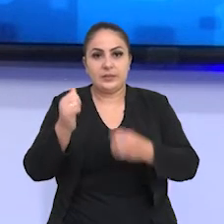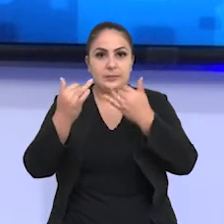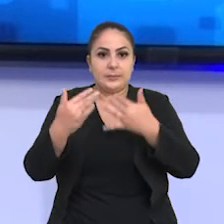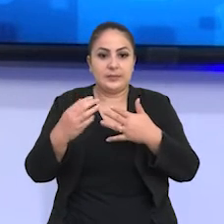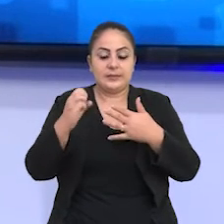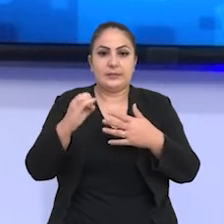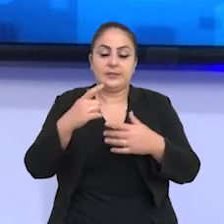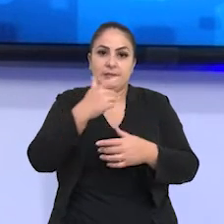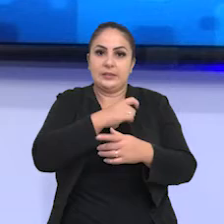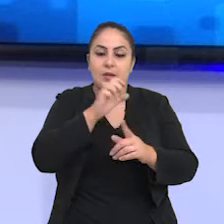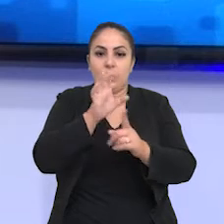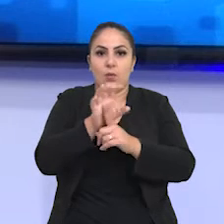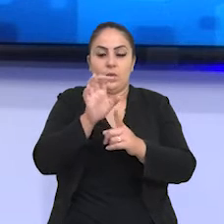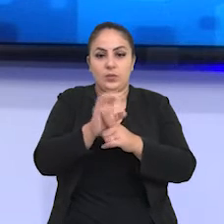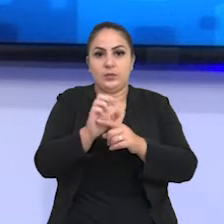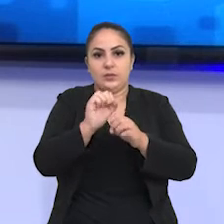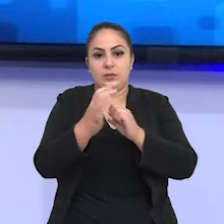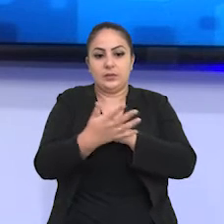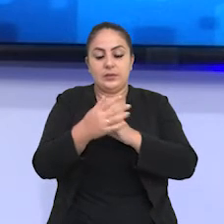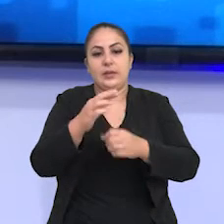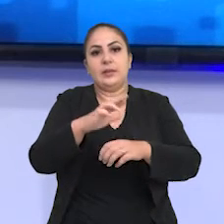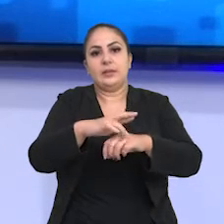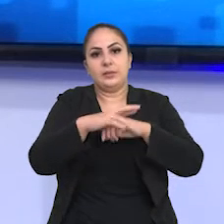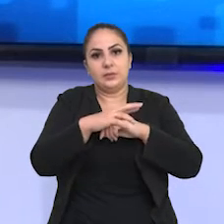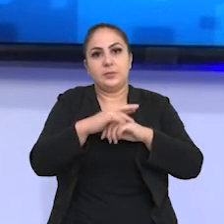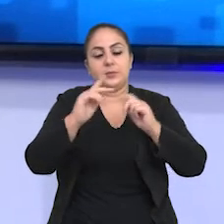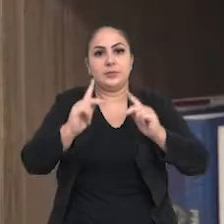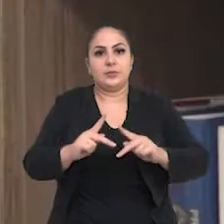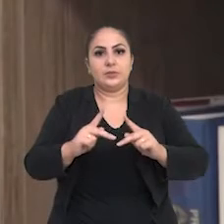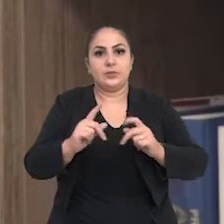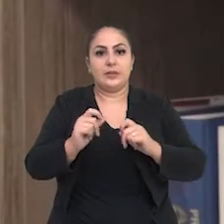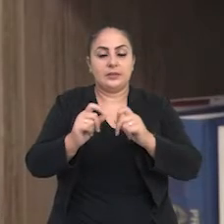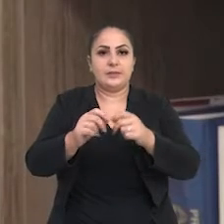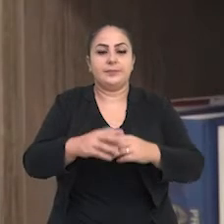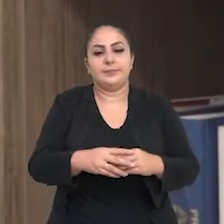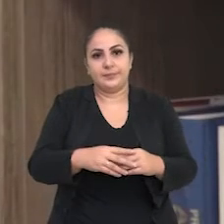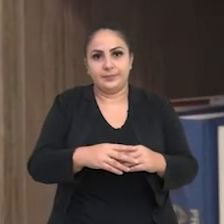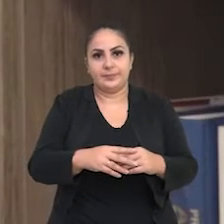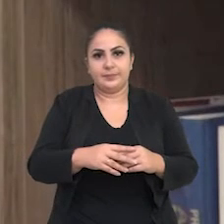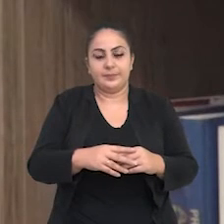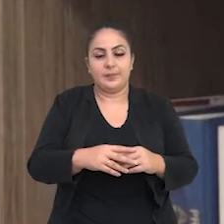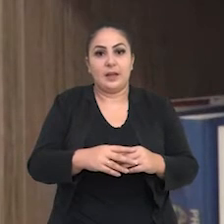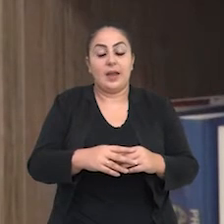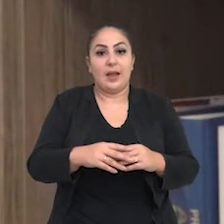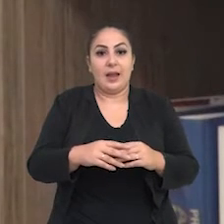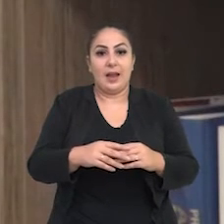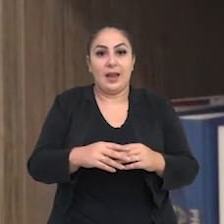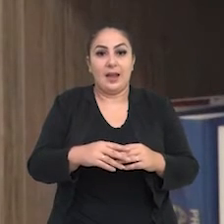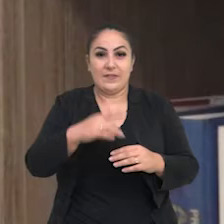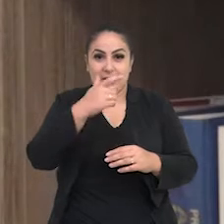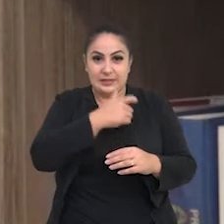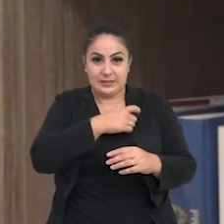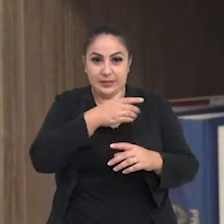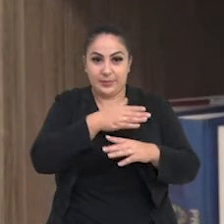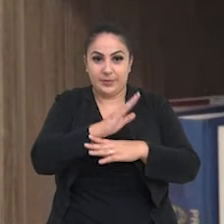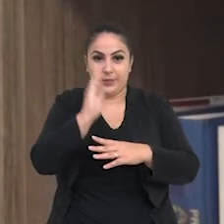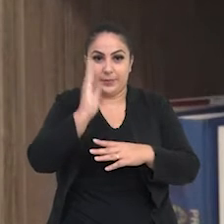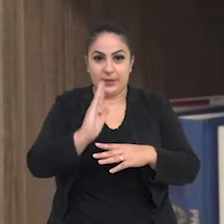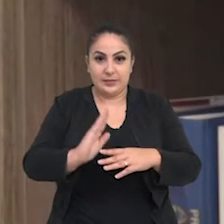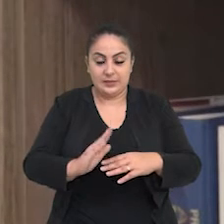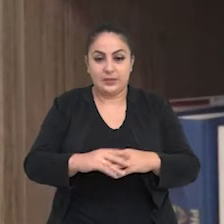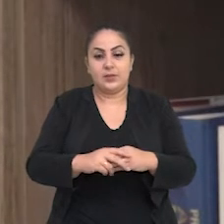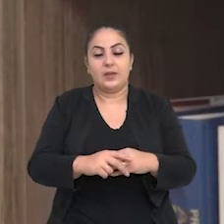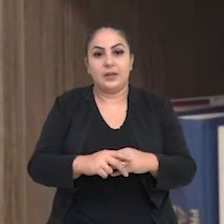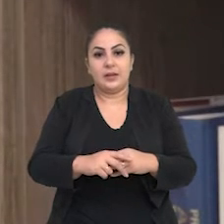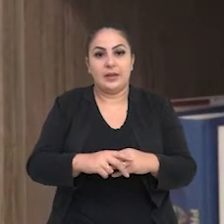contra a Covid é segura para pacientes com câncer. As vacinas aprovadas no Brasil, o Coronavac, ela